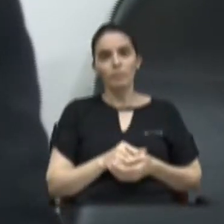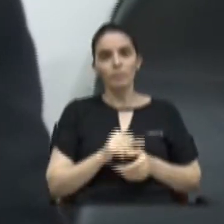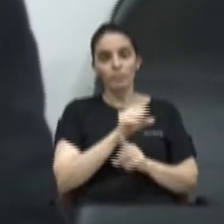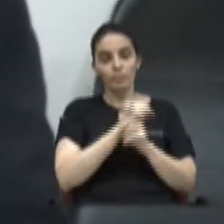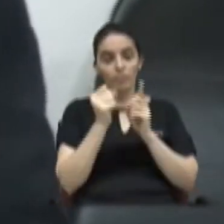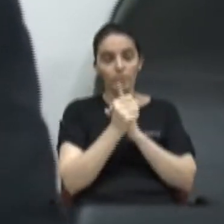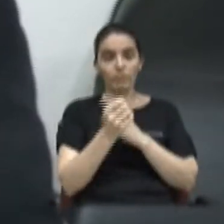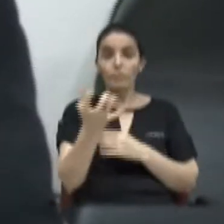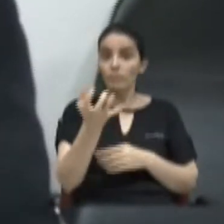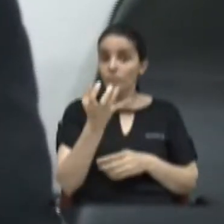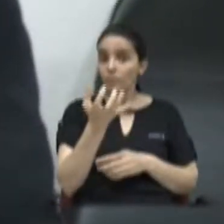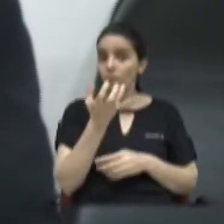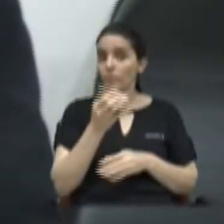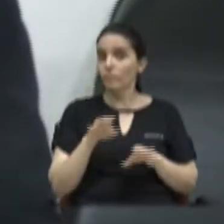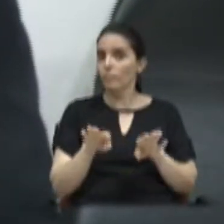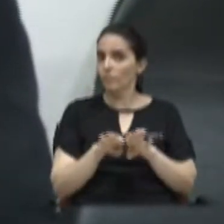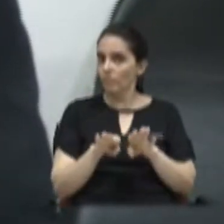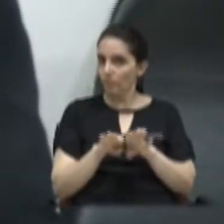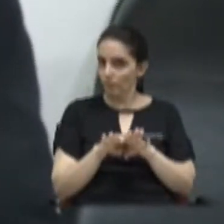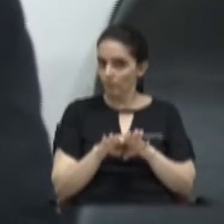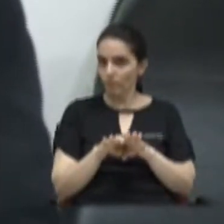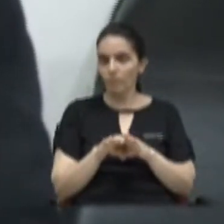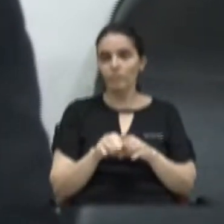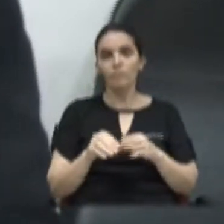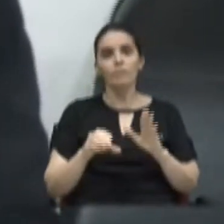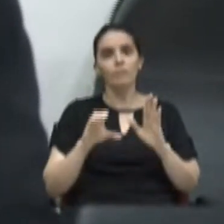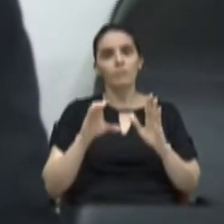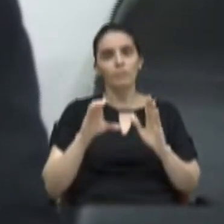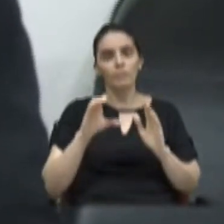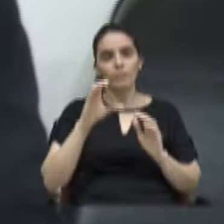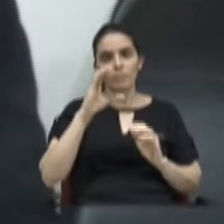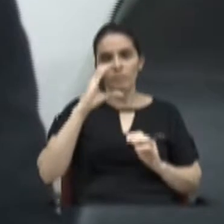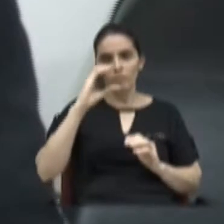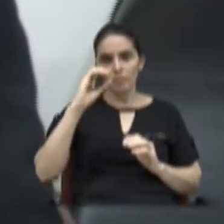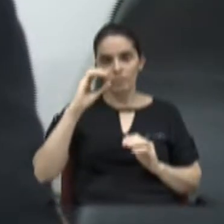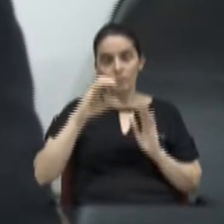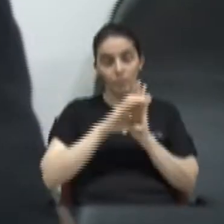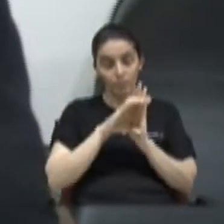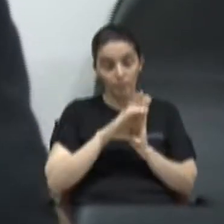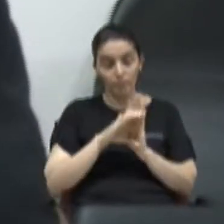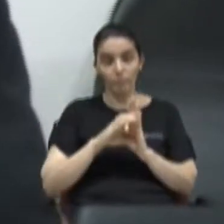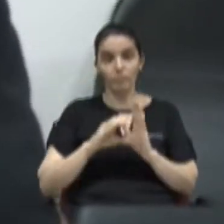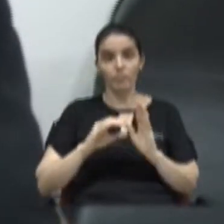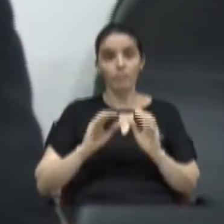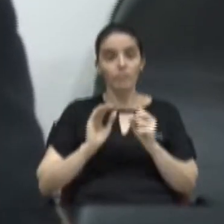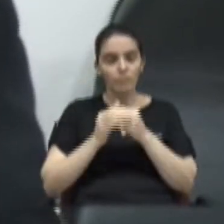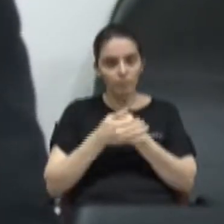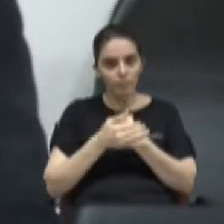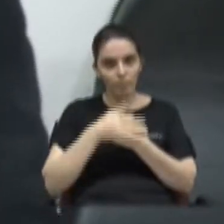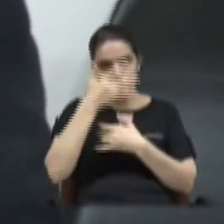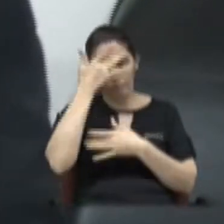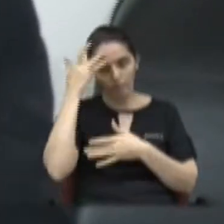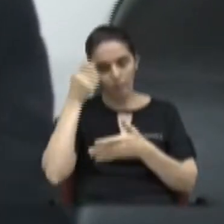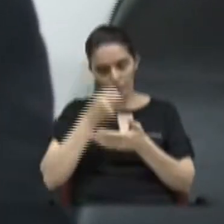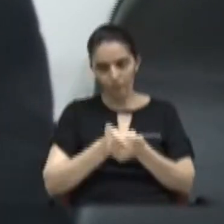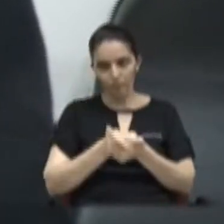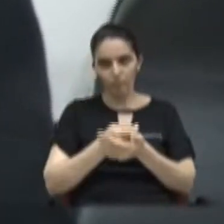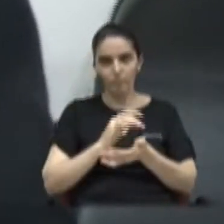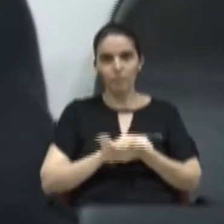sociedade e também do Código de Defesa do Consumidor, e até mesmo do termo